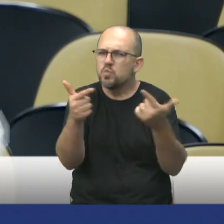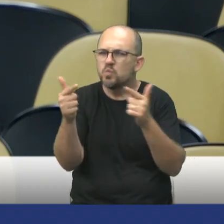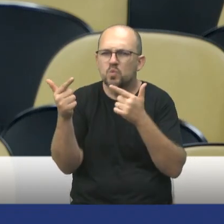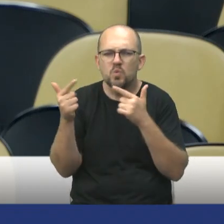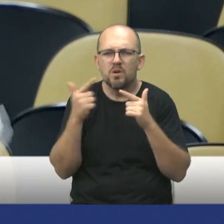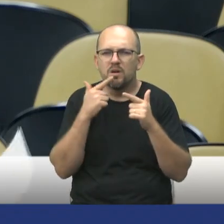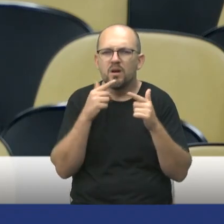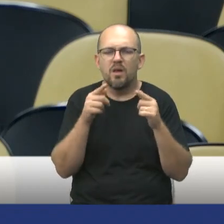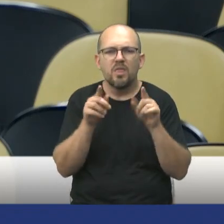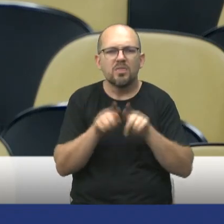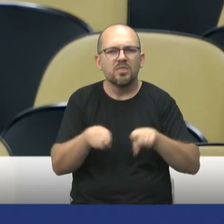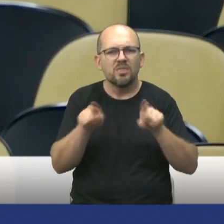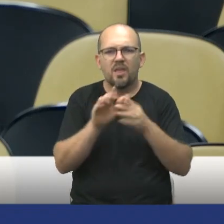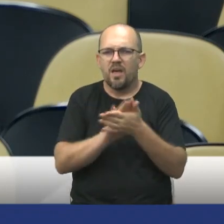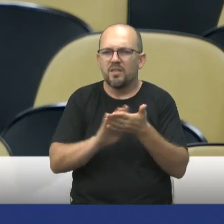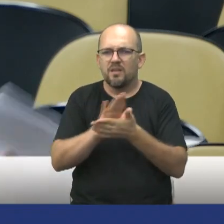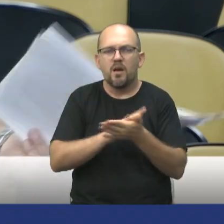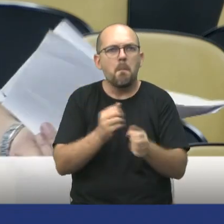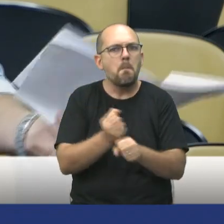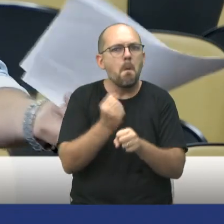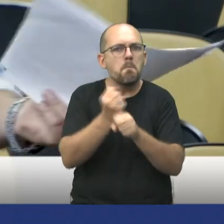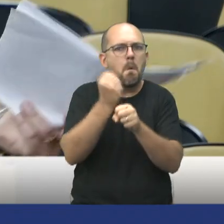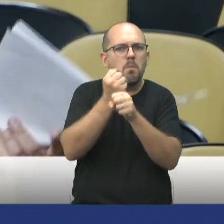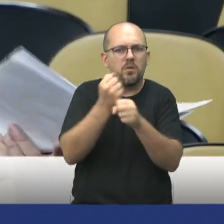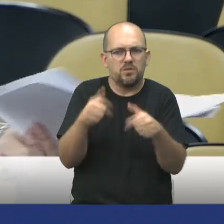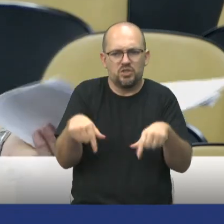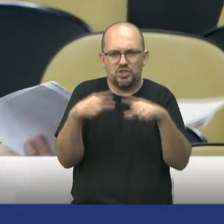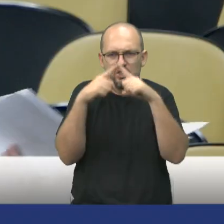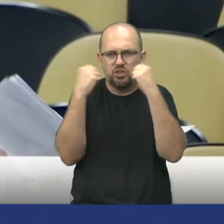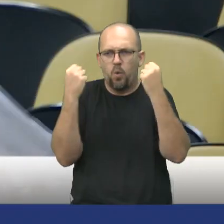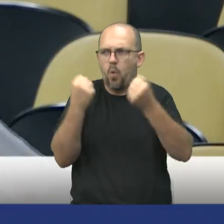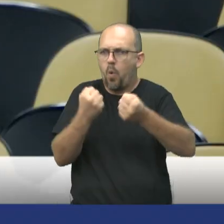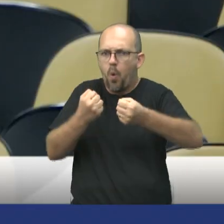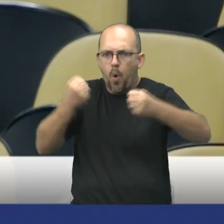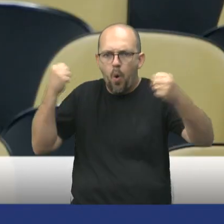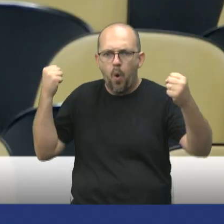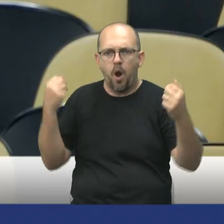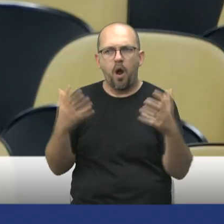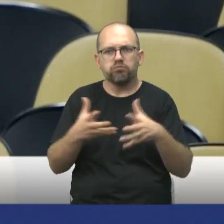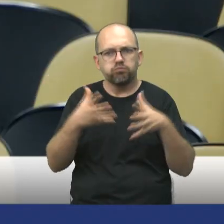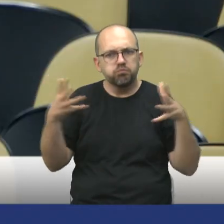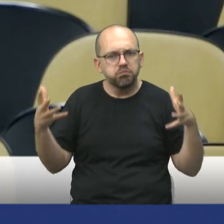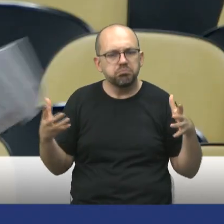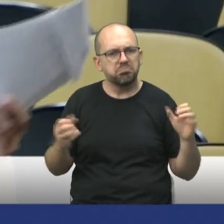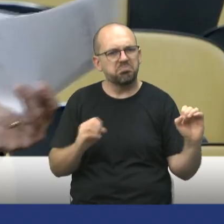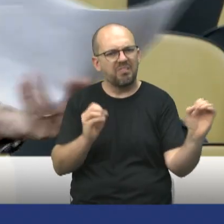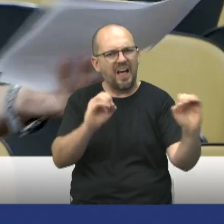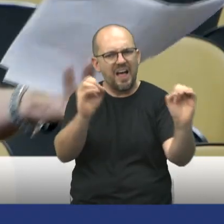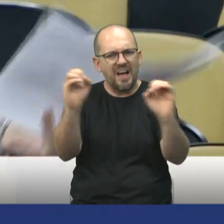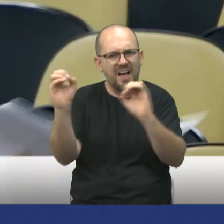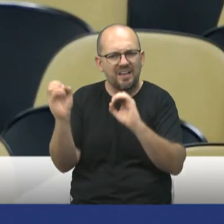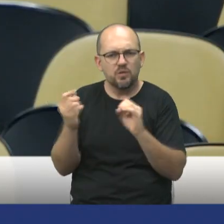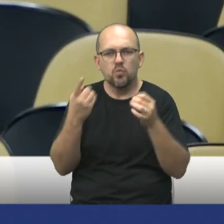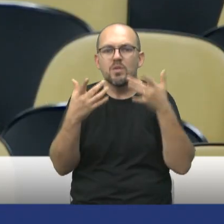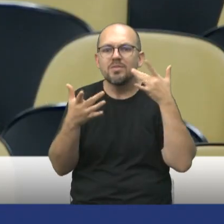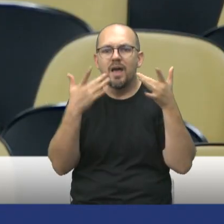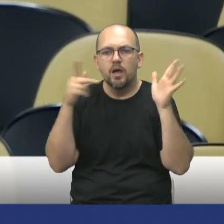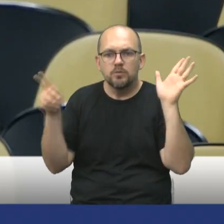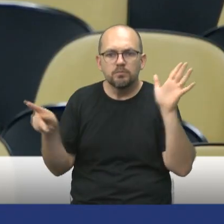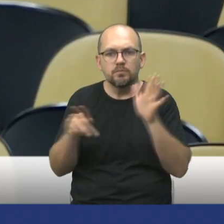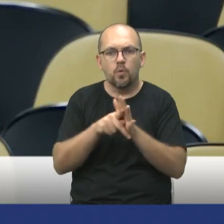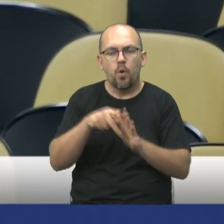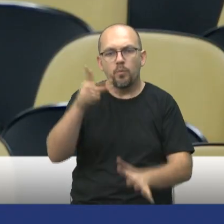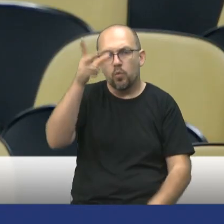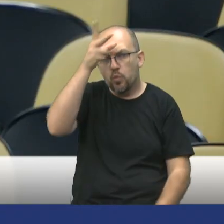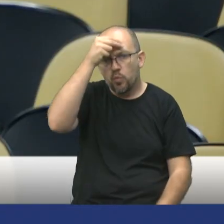demanda, nenhuma obra, né? O tamanho de uma cidade dessa, um porte desse tamanho, não ter um teatro municipal para